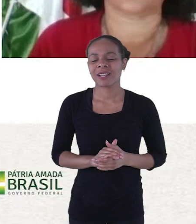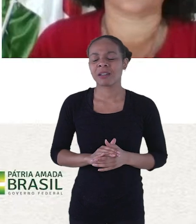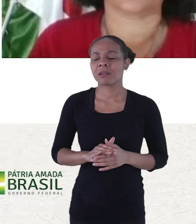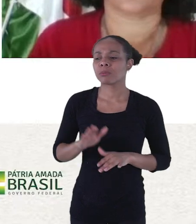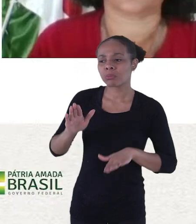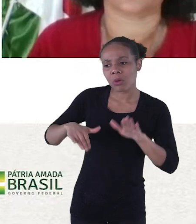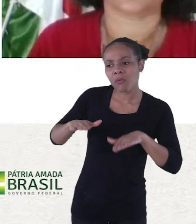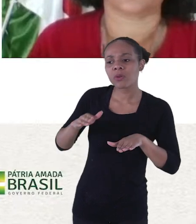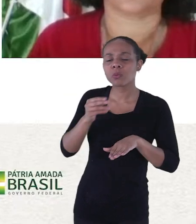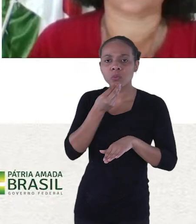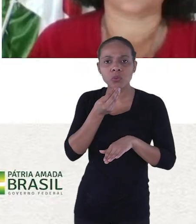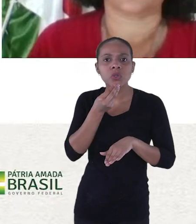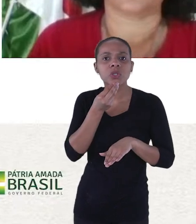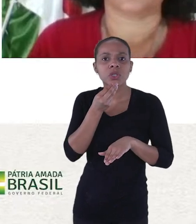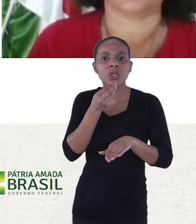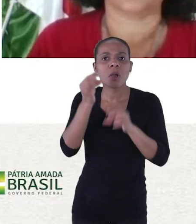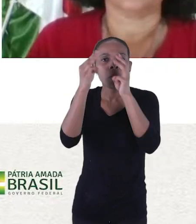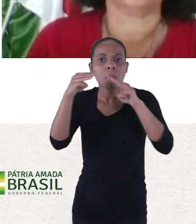Carolina de Jesus em Sacramento?